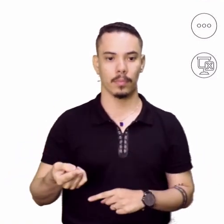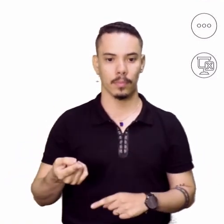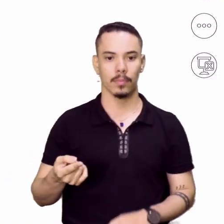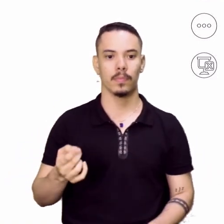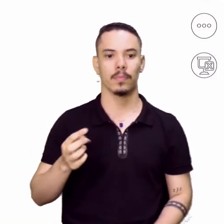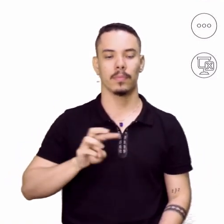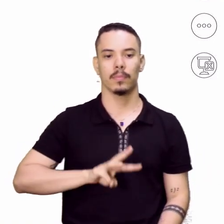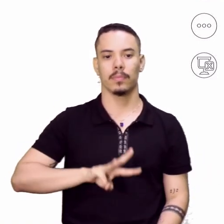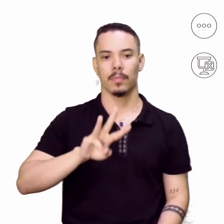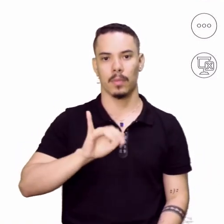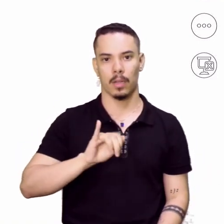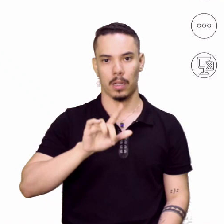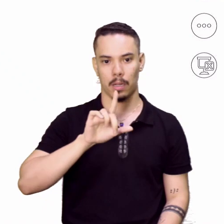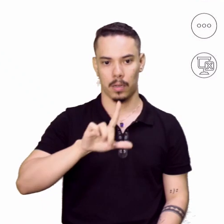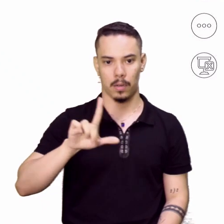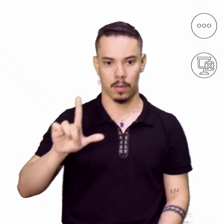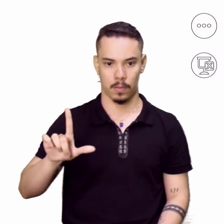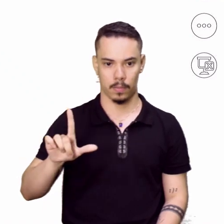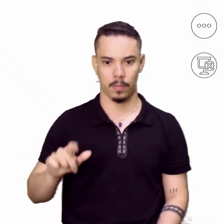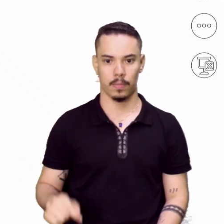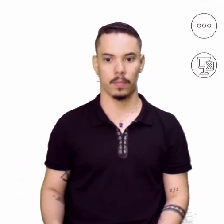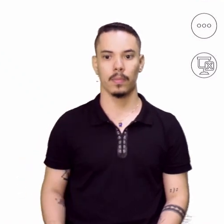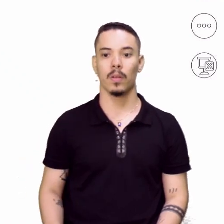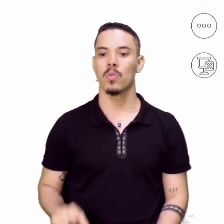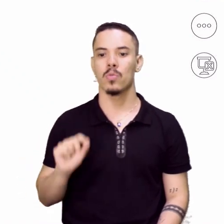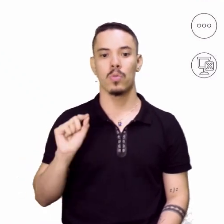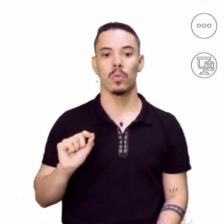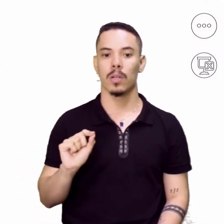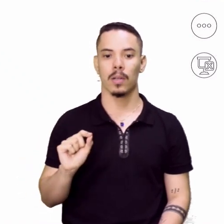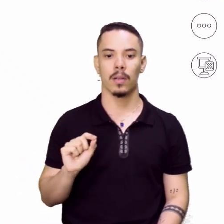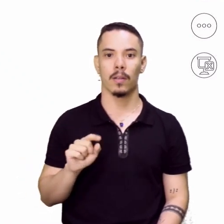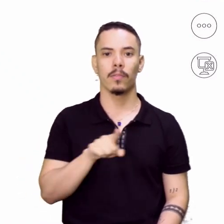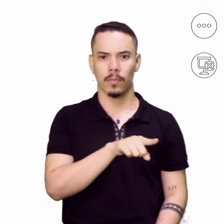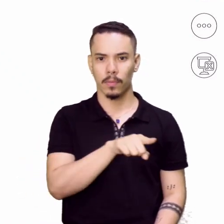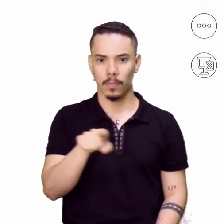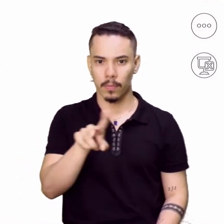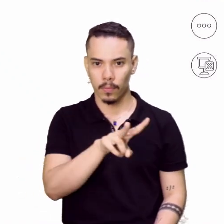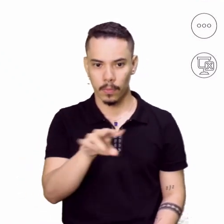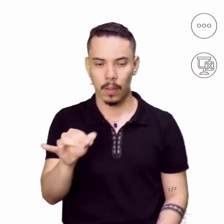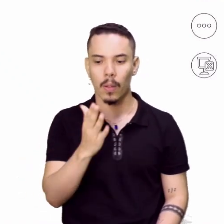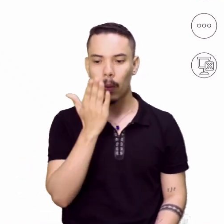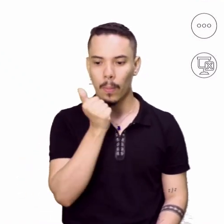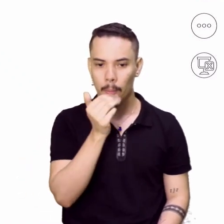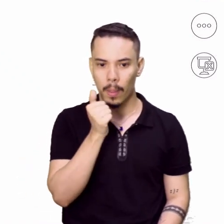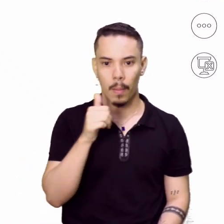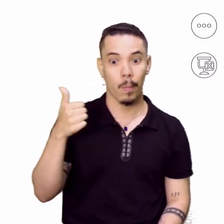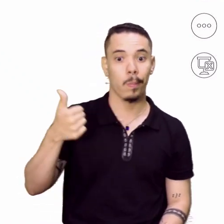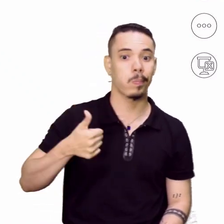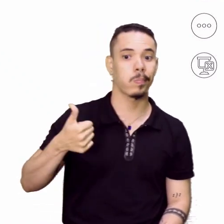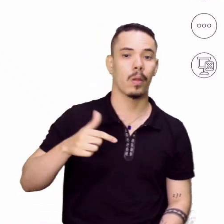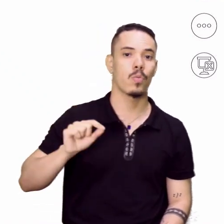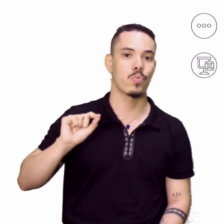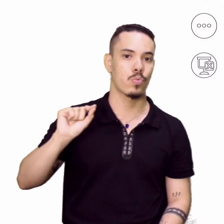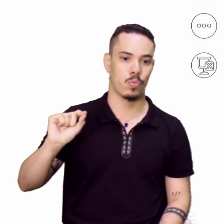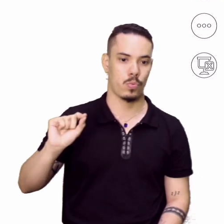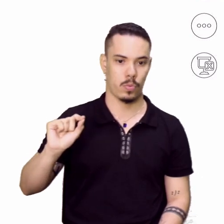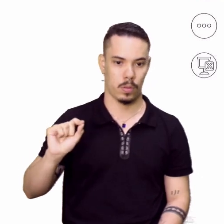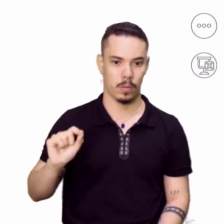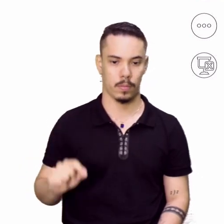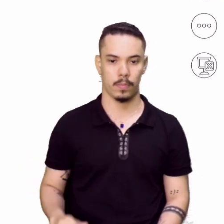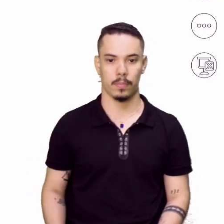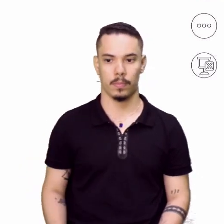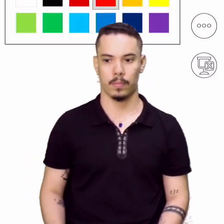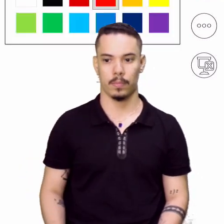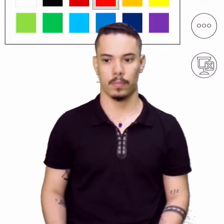You eat você comerá algo primeiro Will You